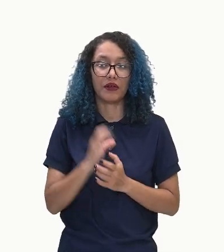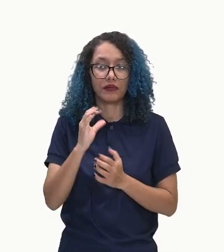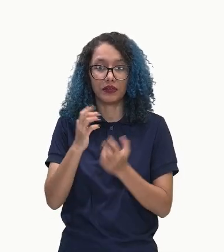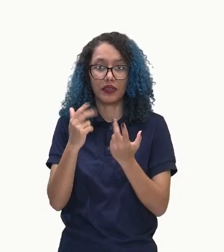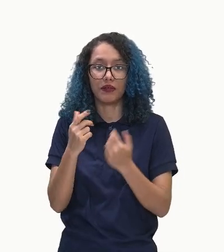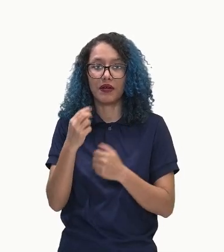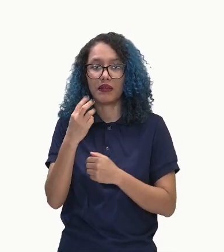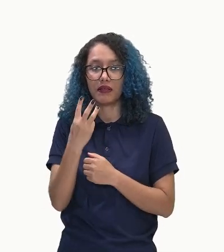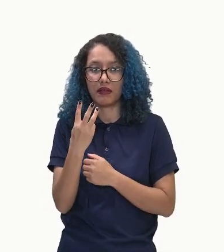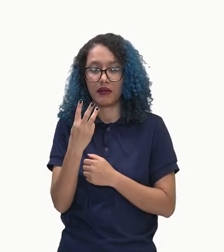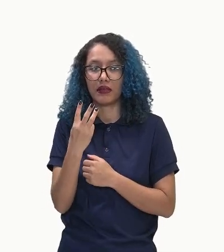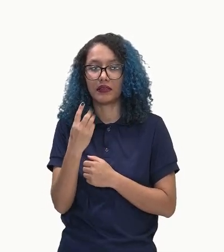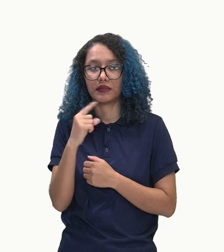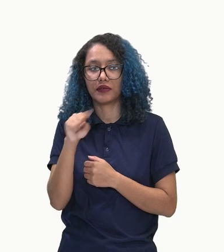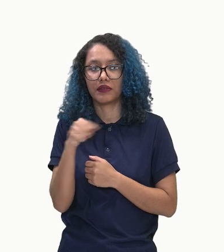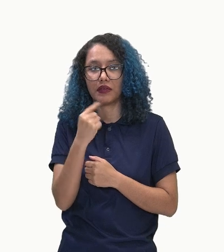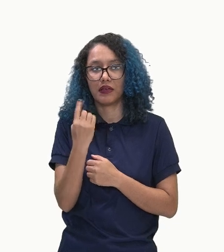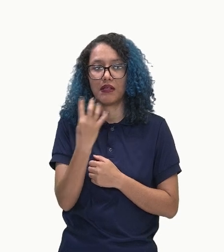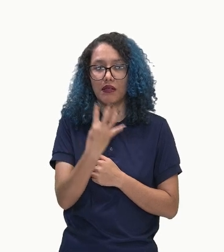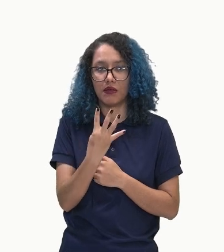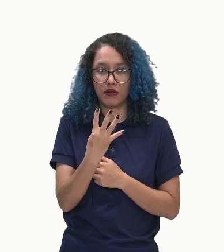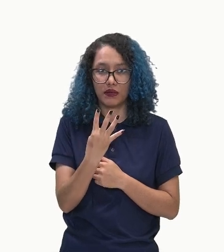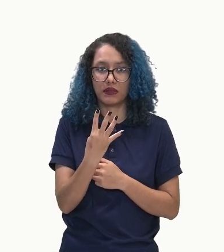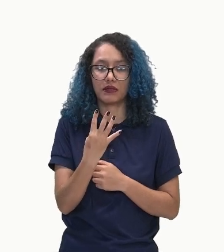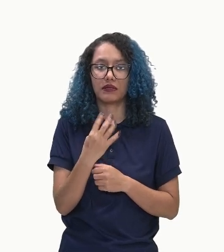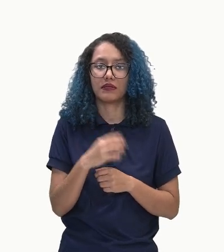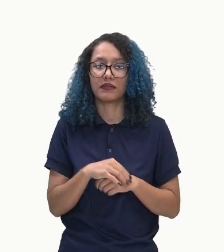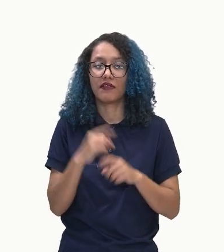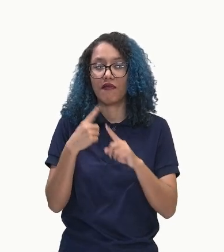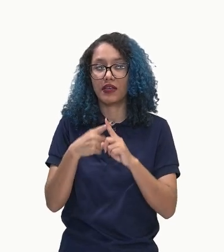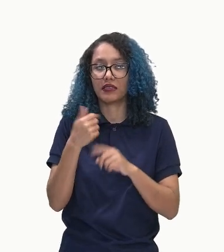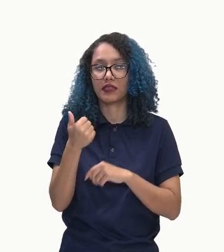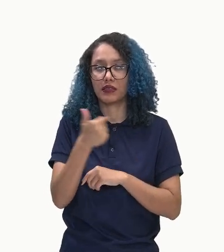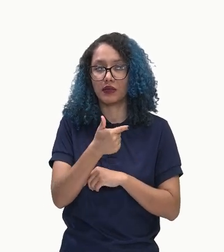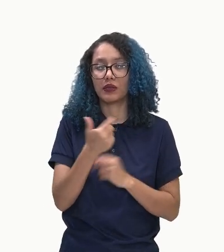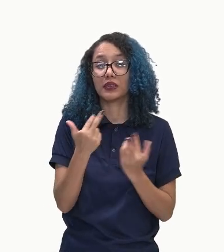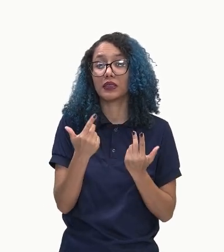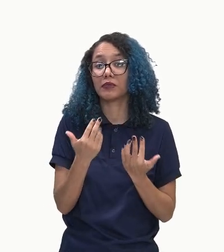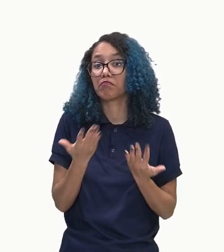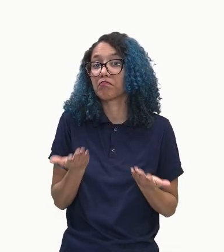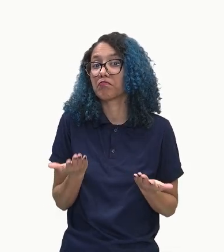a 3,14 multiplicado por 12.